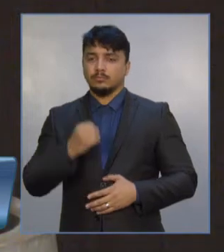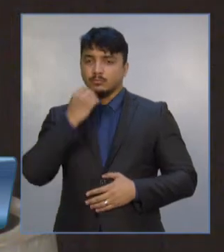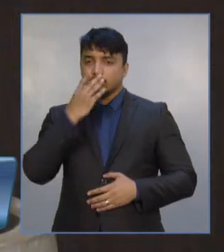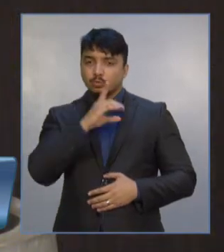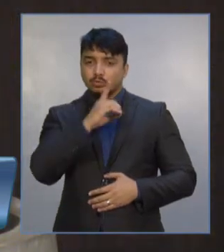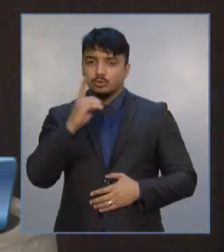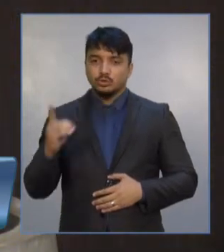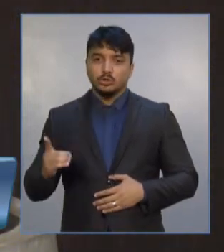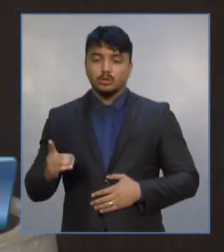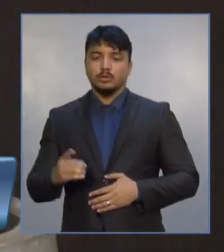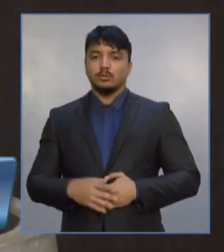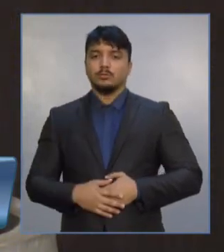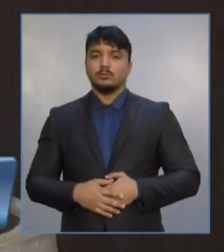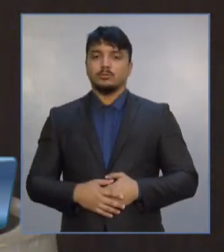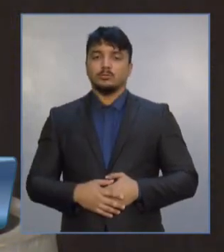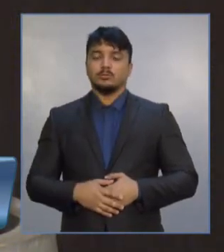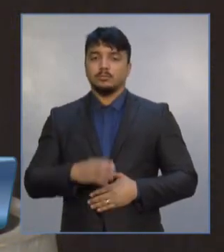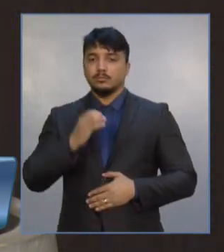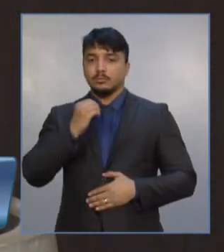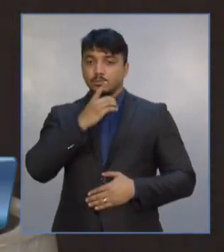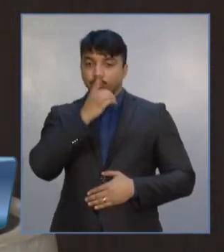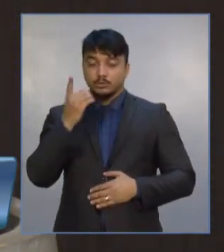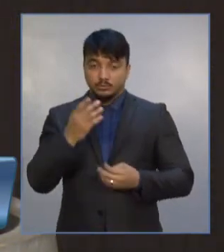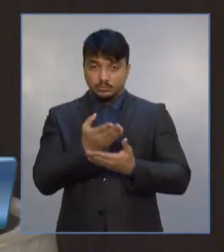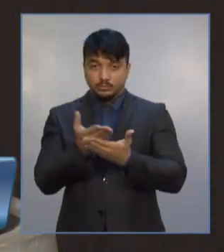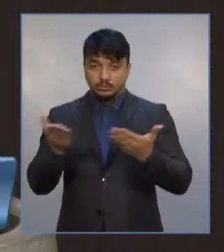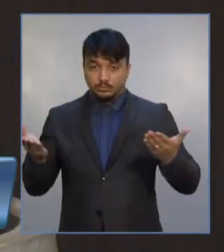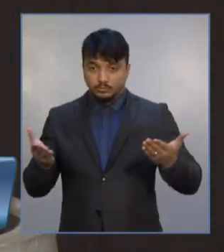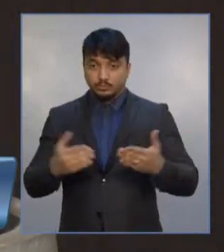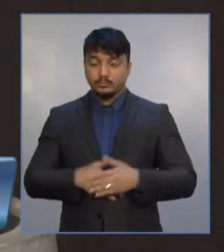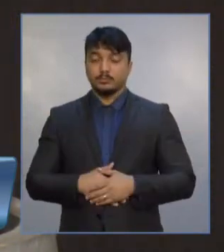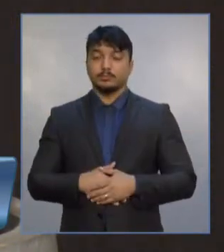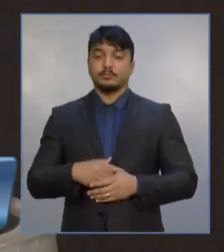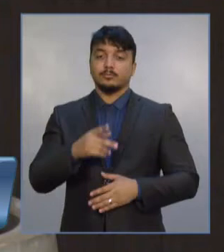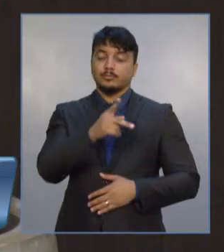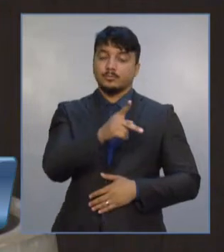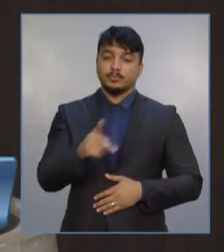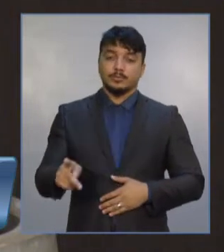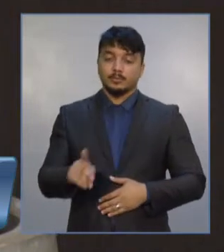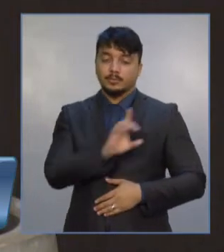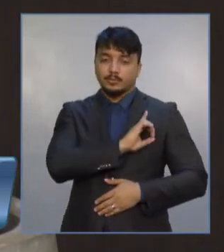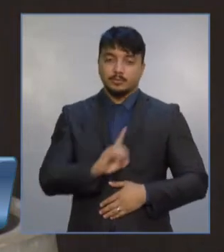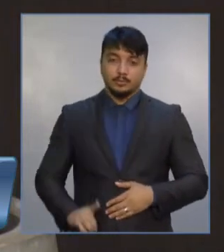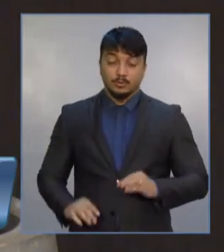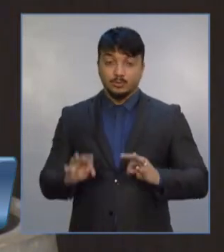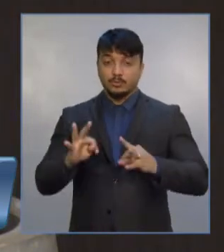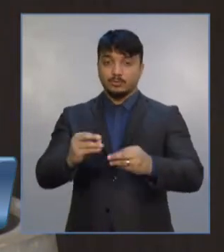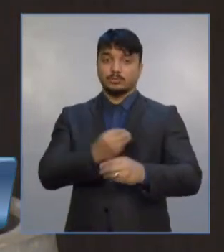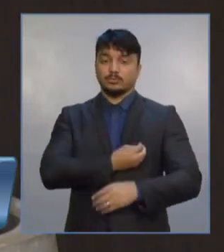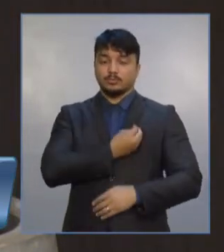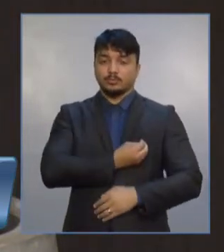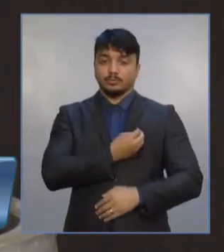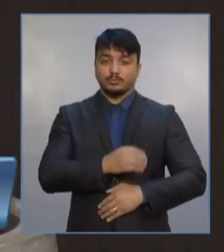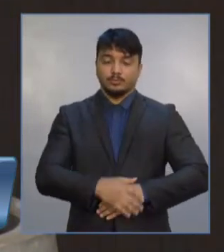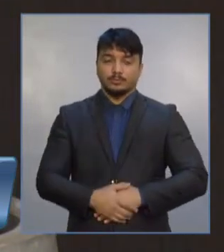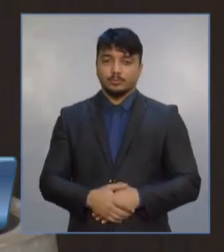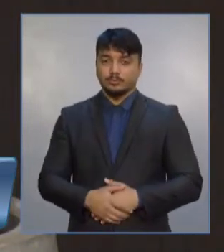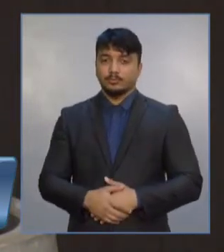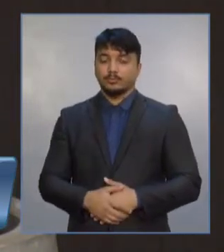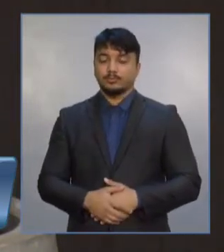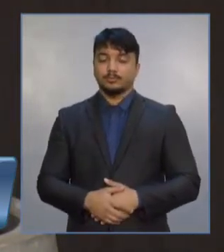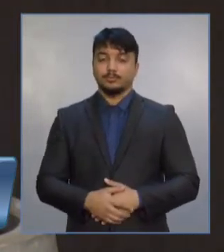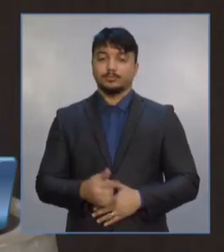Bom dia. Bom dia a todos, bom dia a todas. Bom dia, senhor presidente, deputados e deputadas.